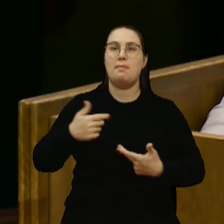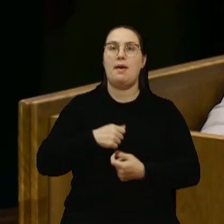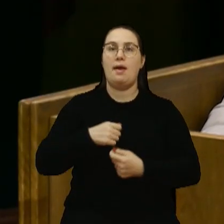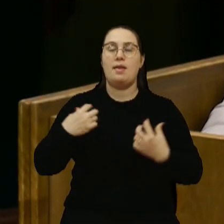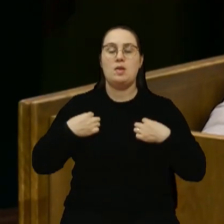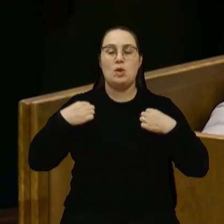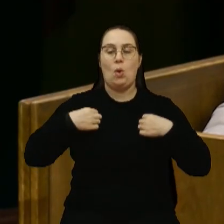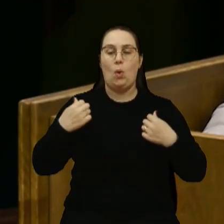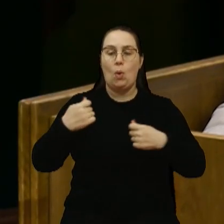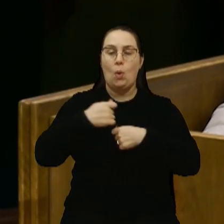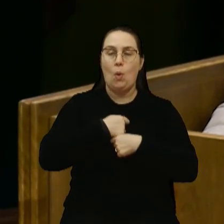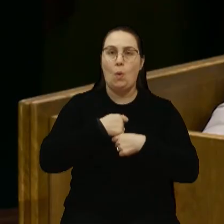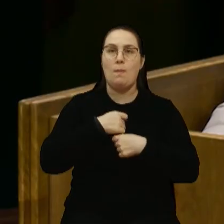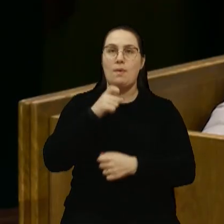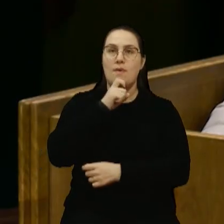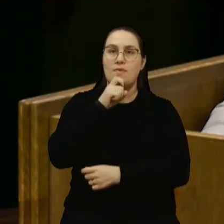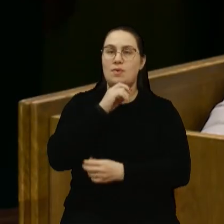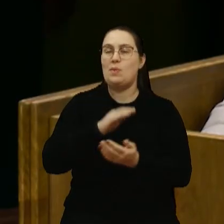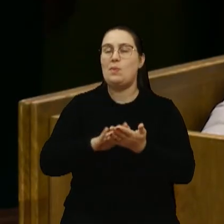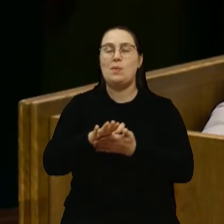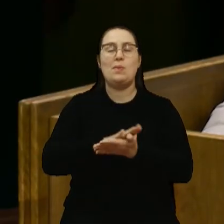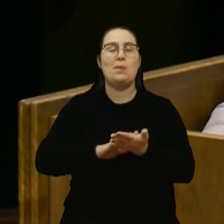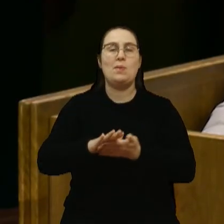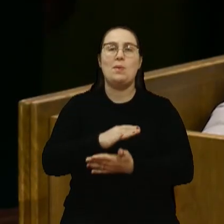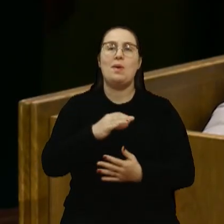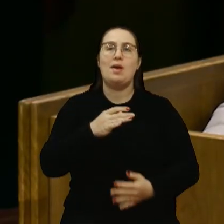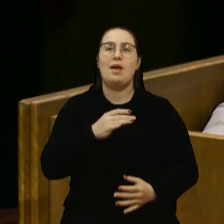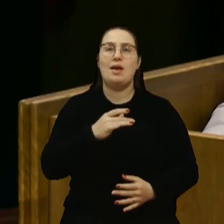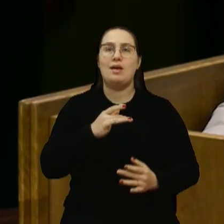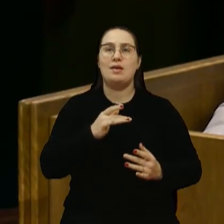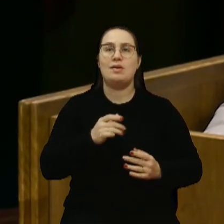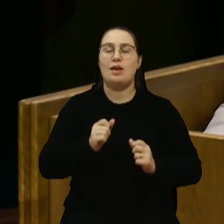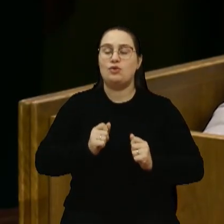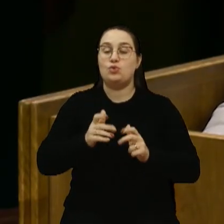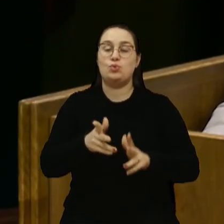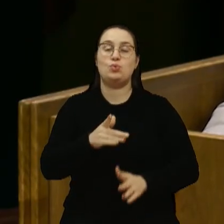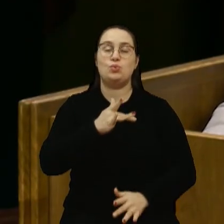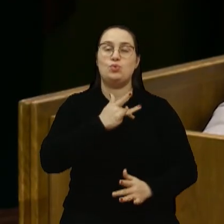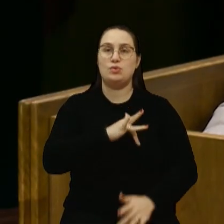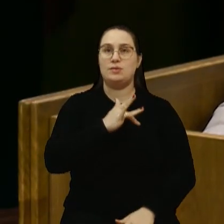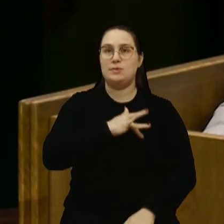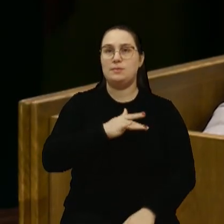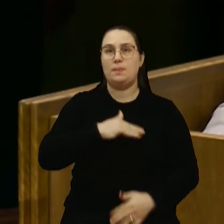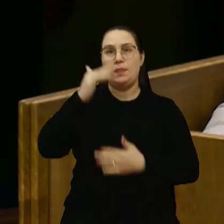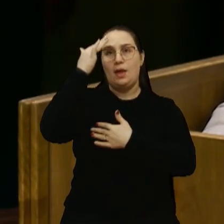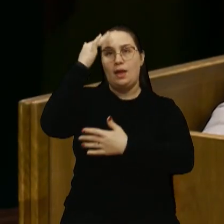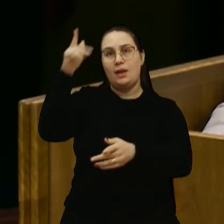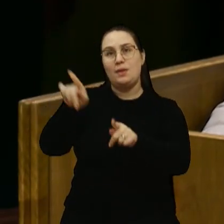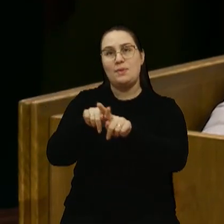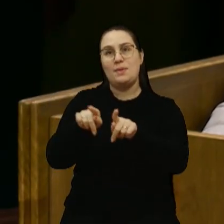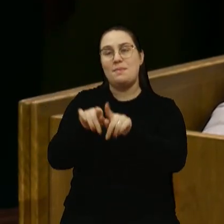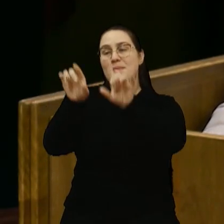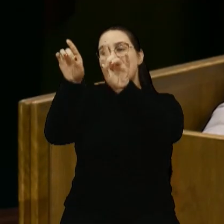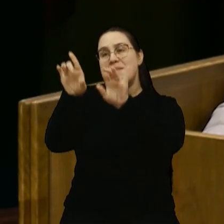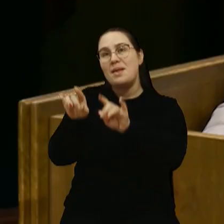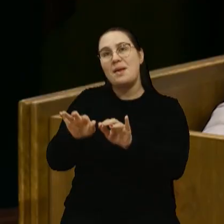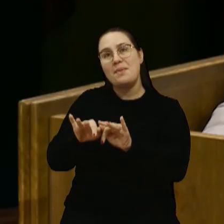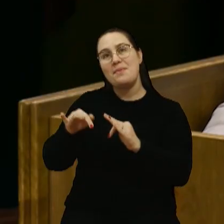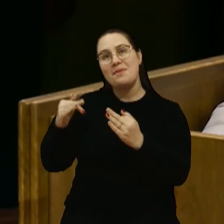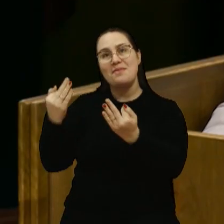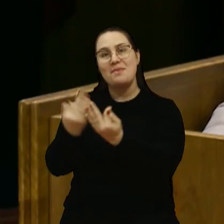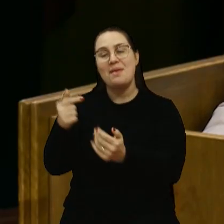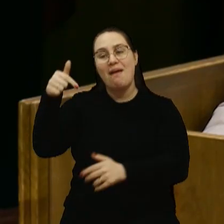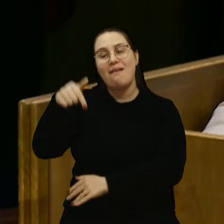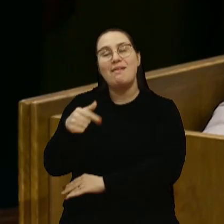ou qualquer gesto de solidariedade. Agradeço também, de maneira muito especial, a minha família,